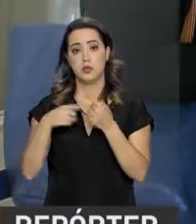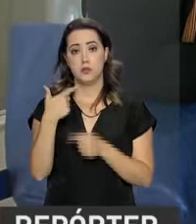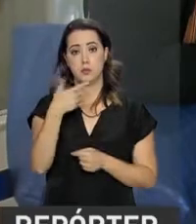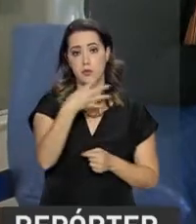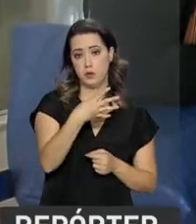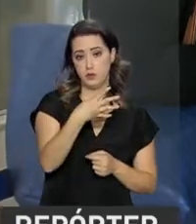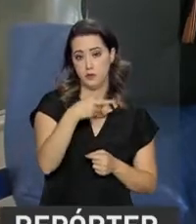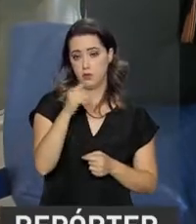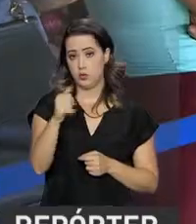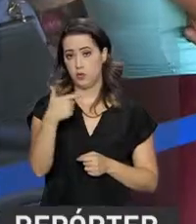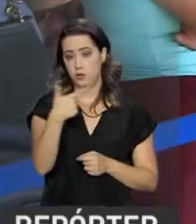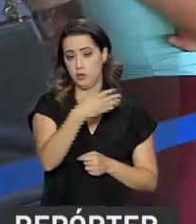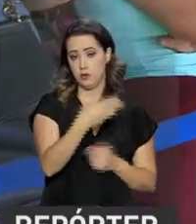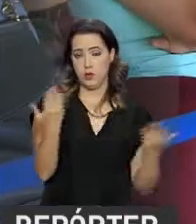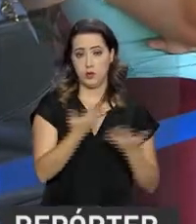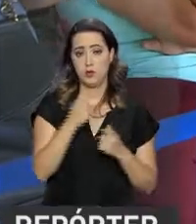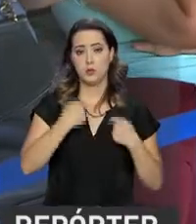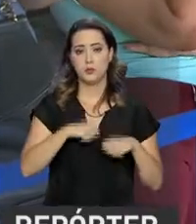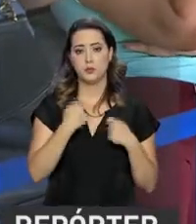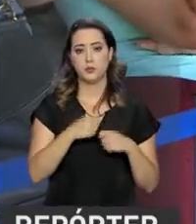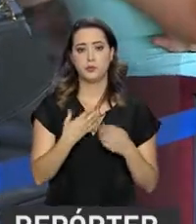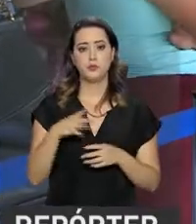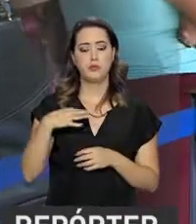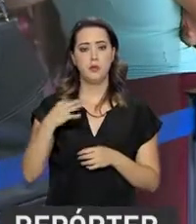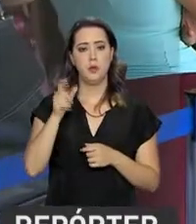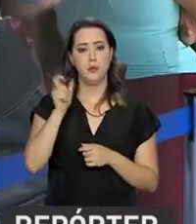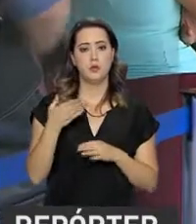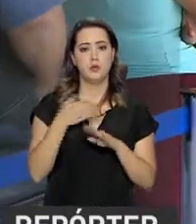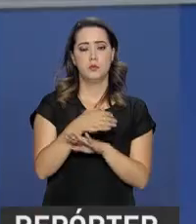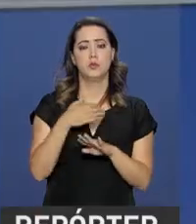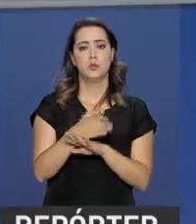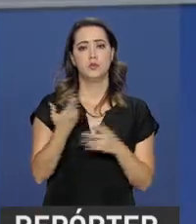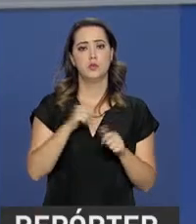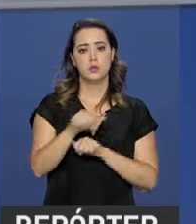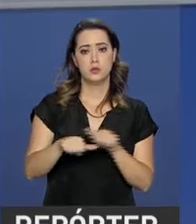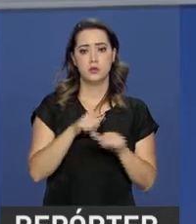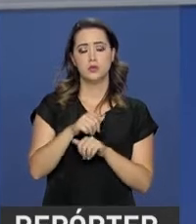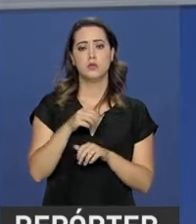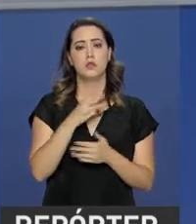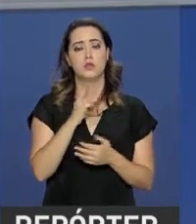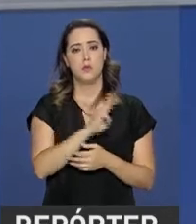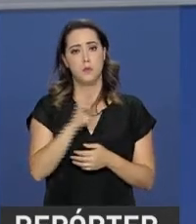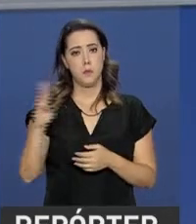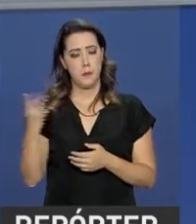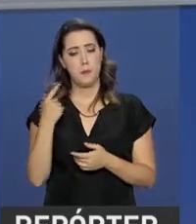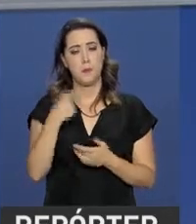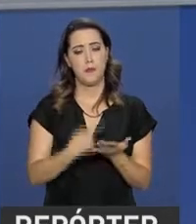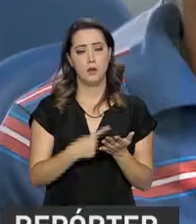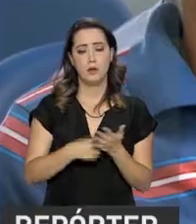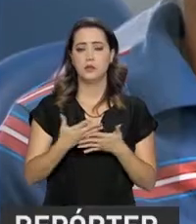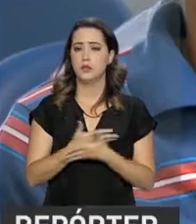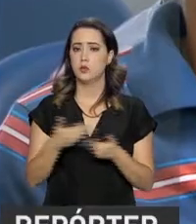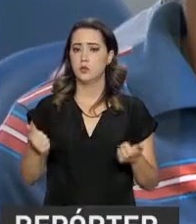24, alguns serviços hoje que são espontâneos, que a pessoa vai na agência do INSS, transformando em agendados para melhorar a qualidade do